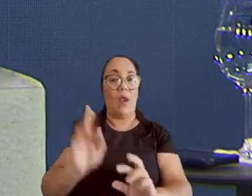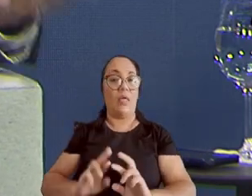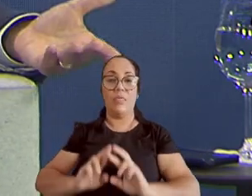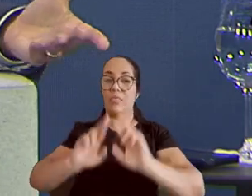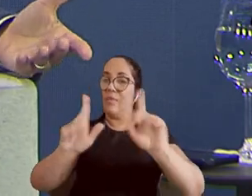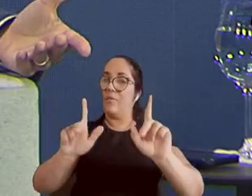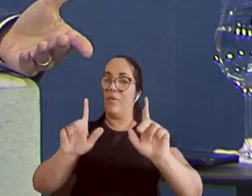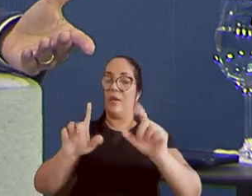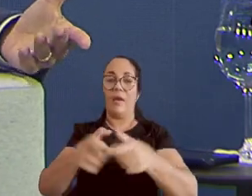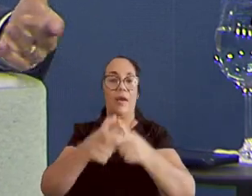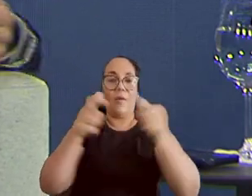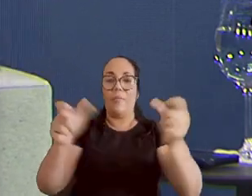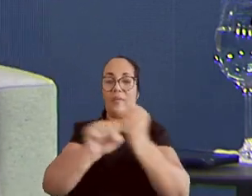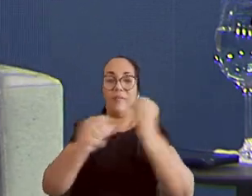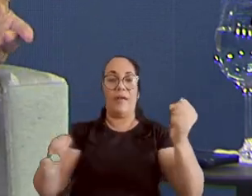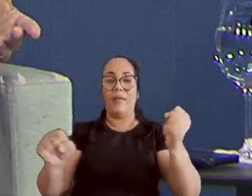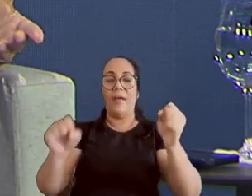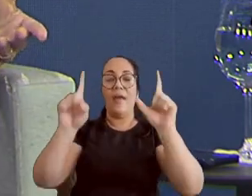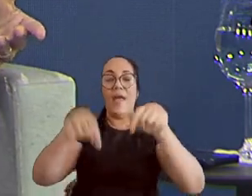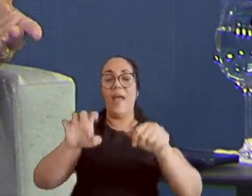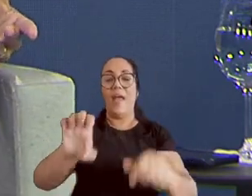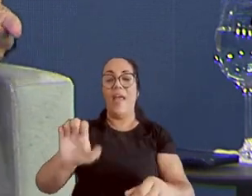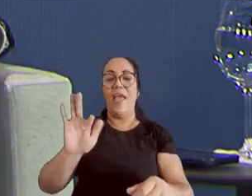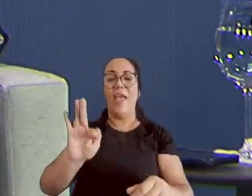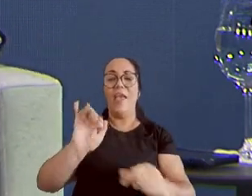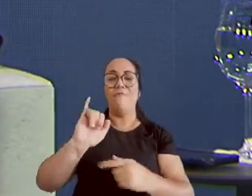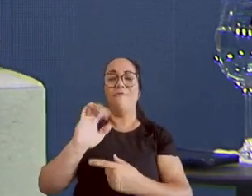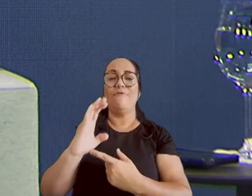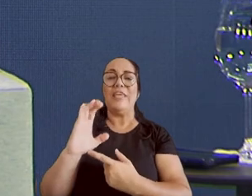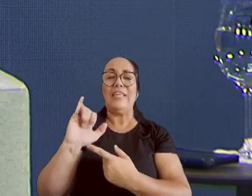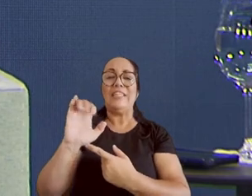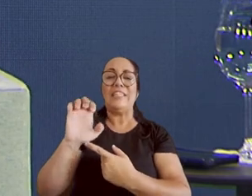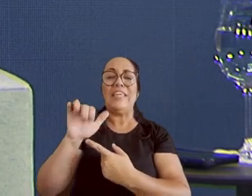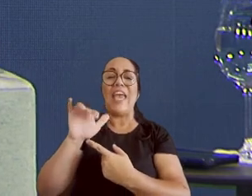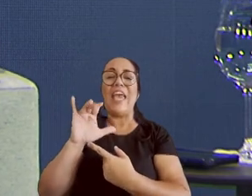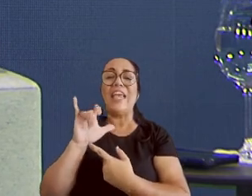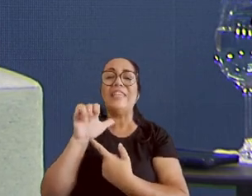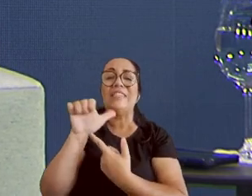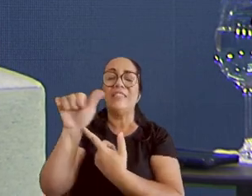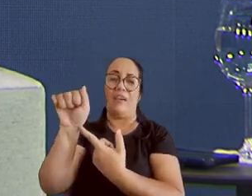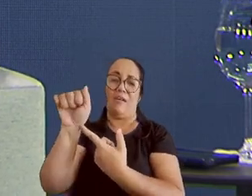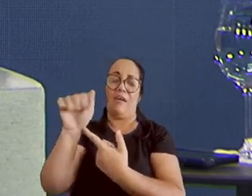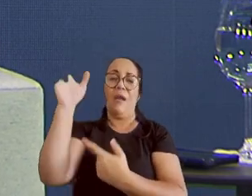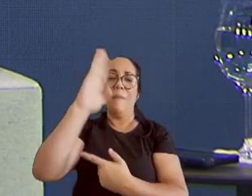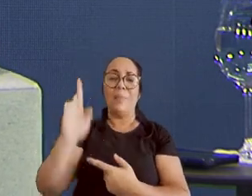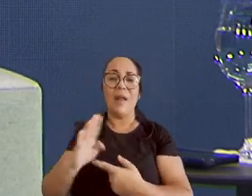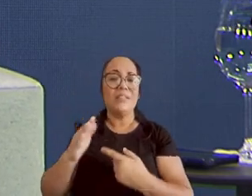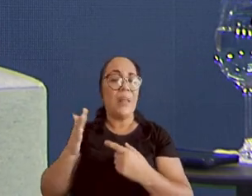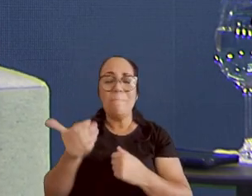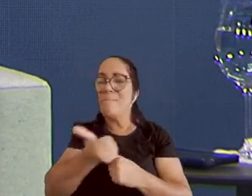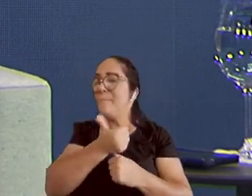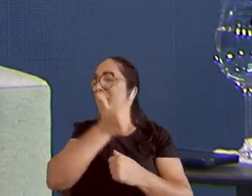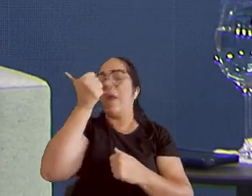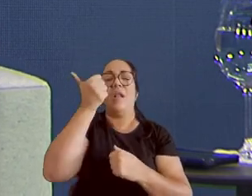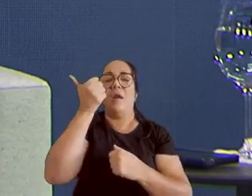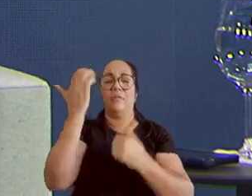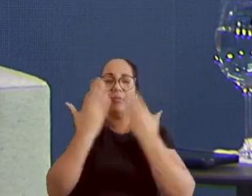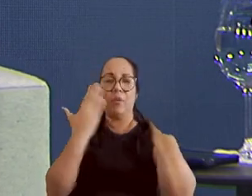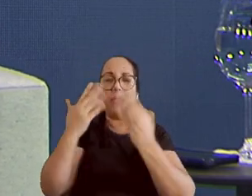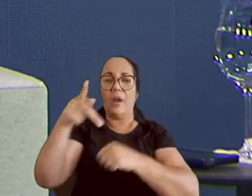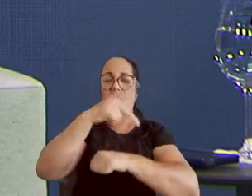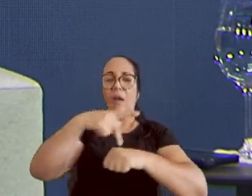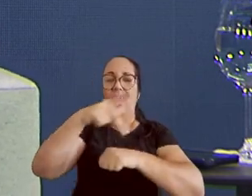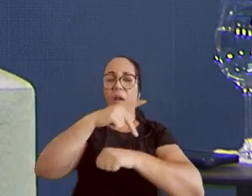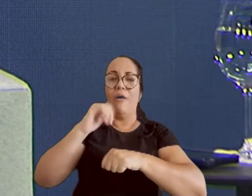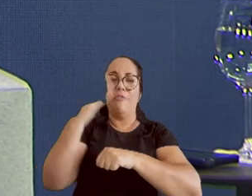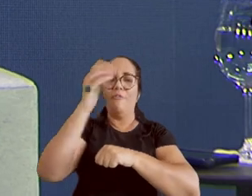Ah mas o Brasil não é eficiente o Brasil é muito eficiente o Brasil é entre os países mais eficiente na grande maioria das culturas e como